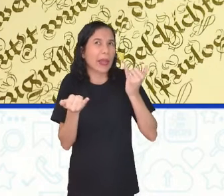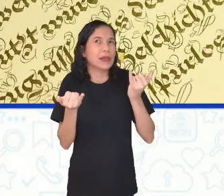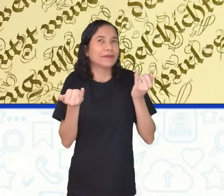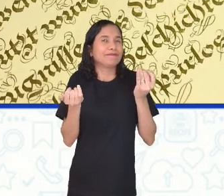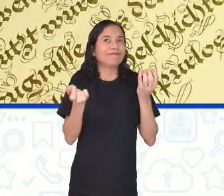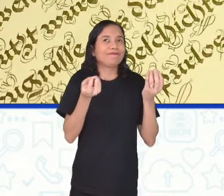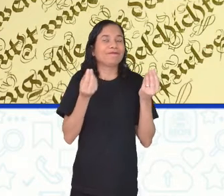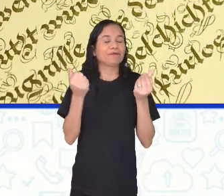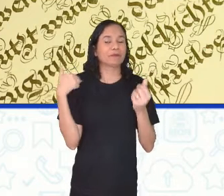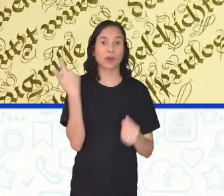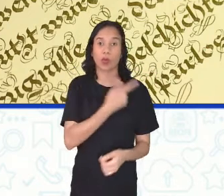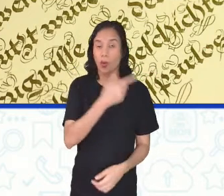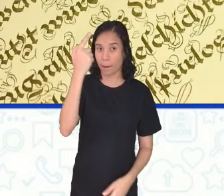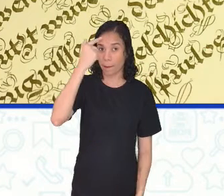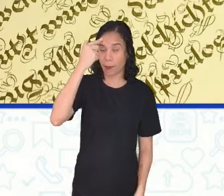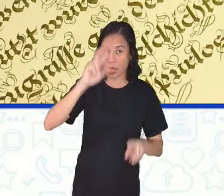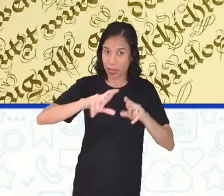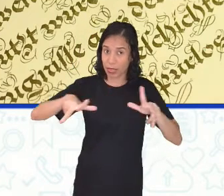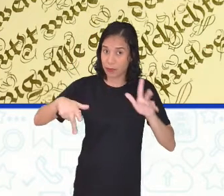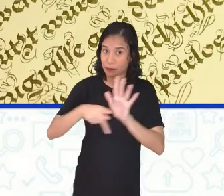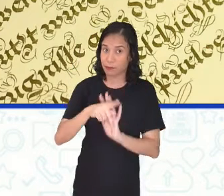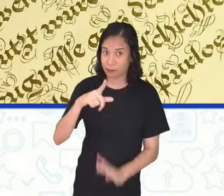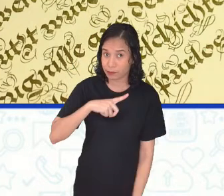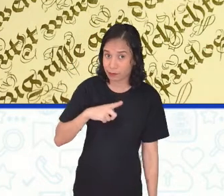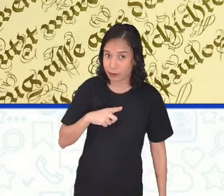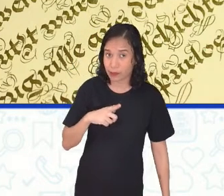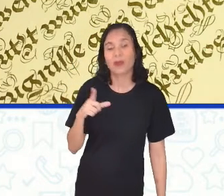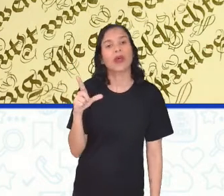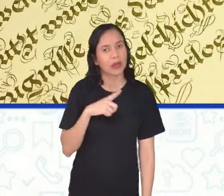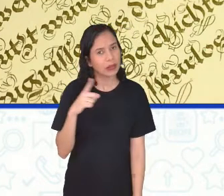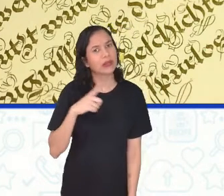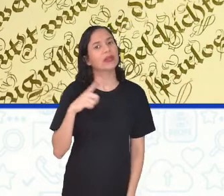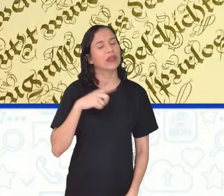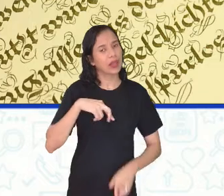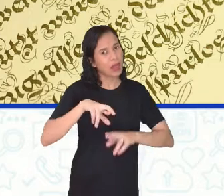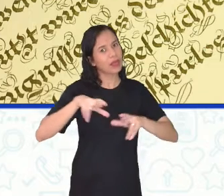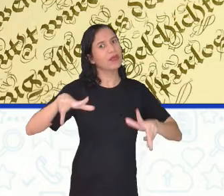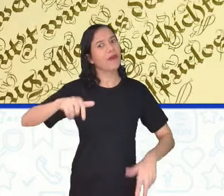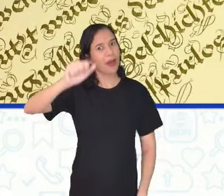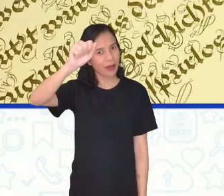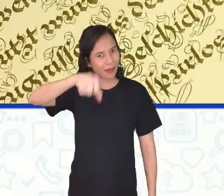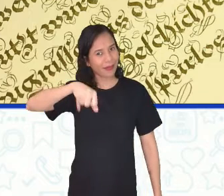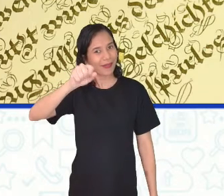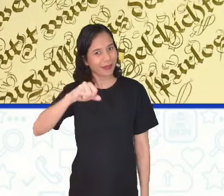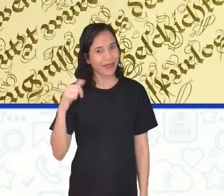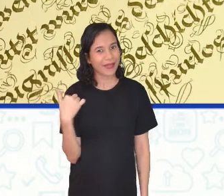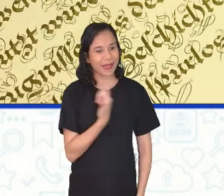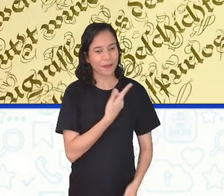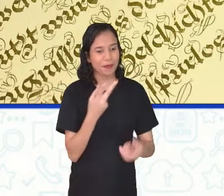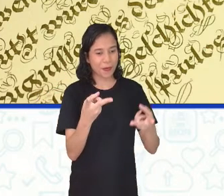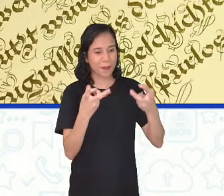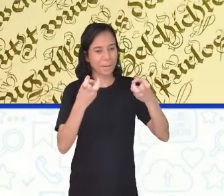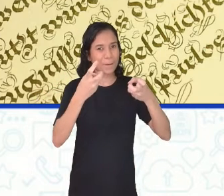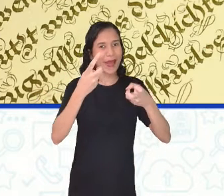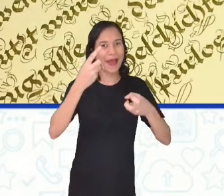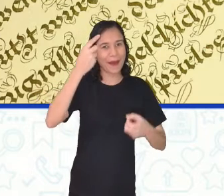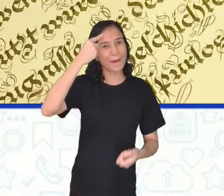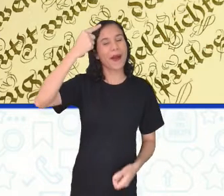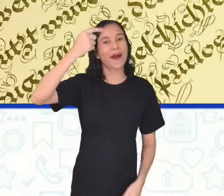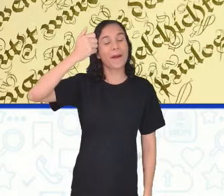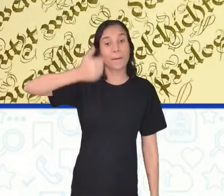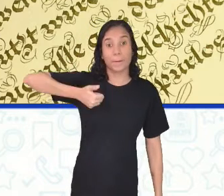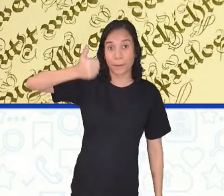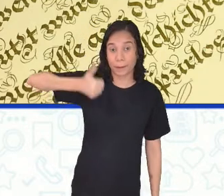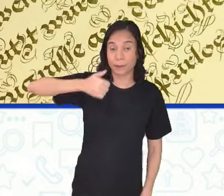Podemos pensar nas diferenças entre os dois textos? Eu acho que há diferenças basilares, né? Com certeza. Que a gente consegue pensar. Primeiro